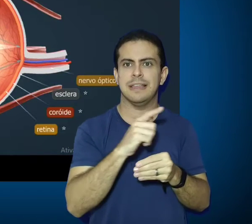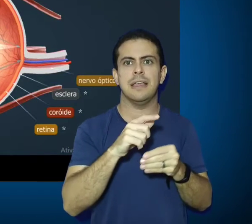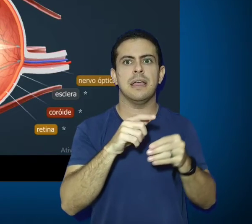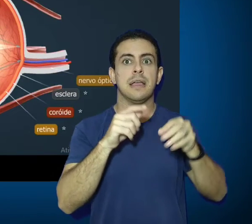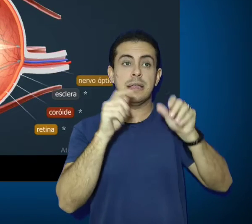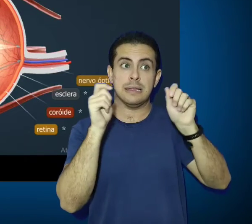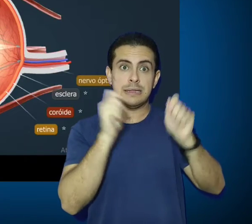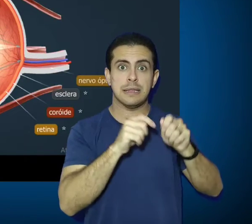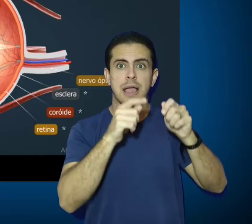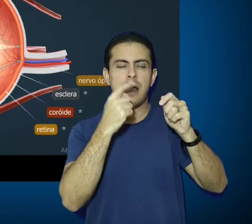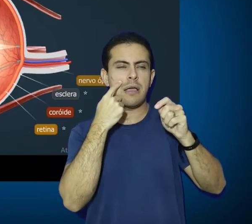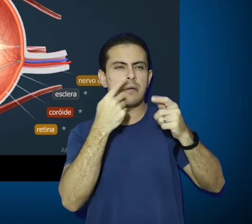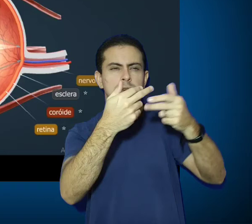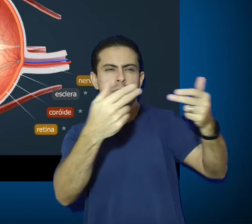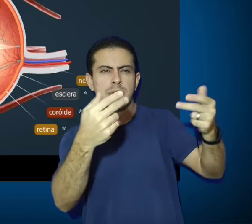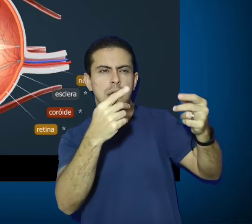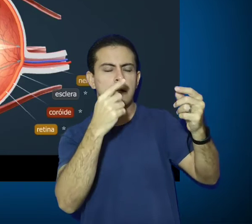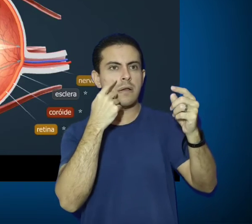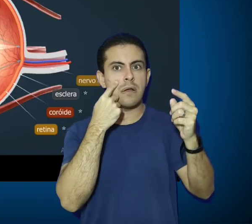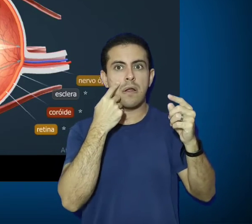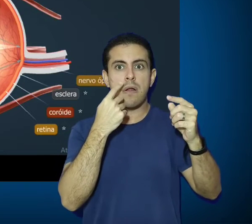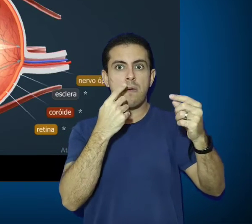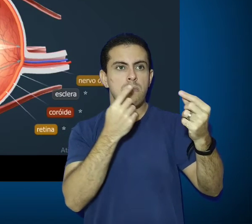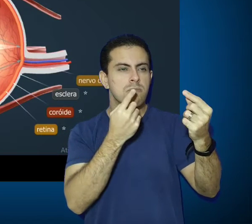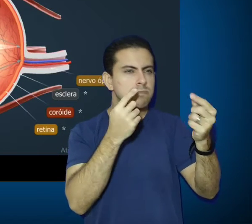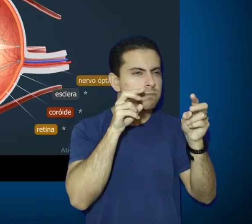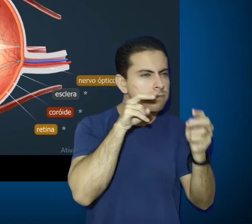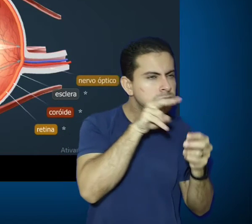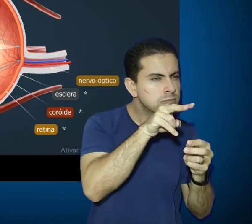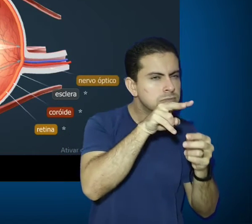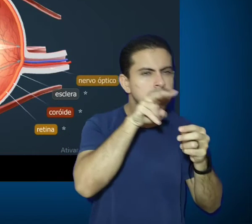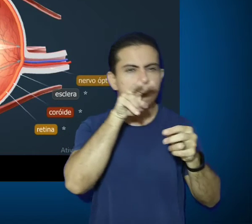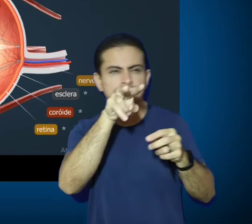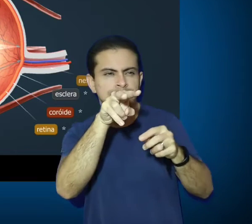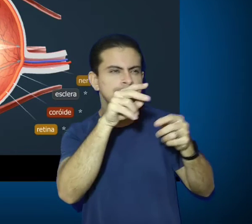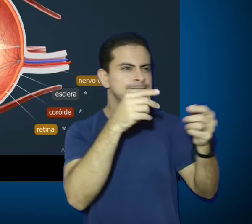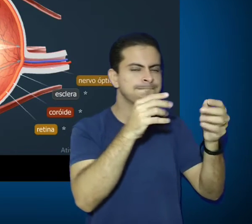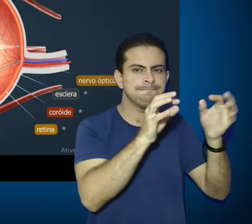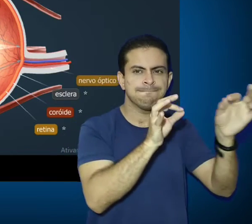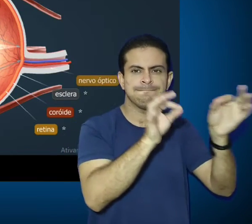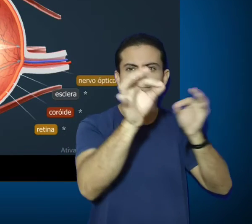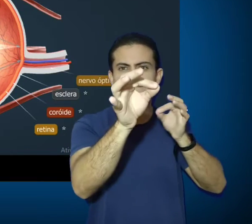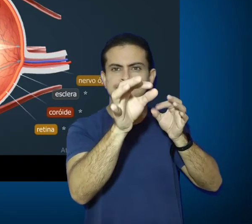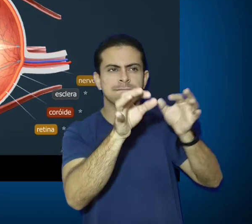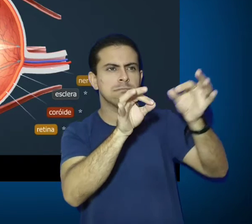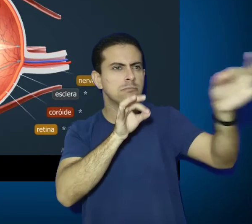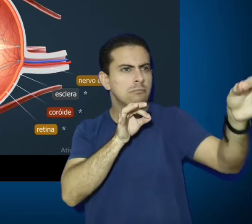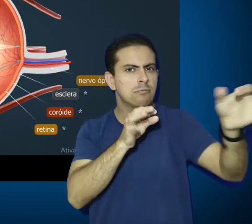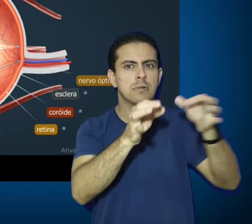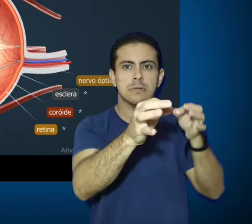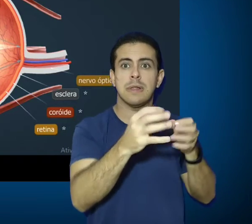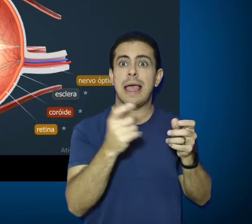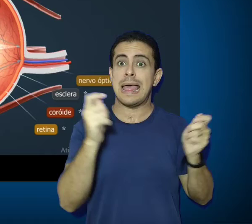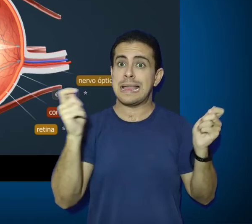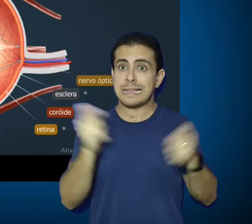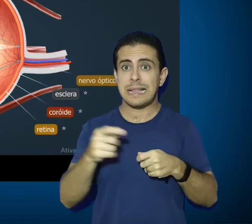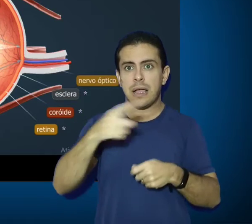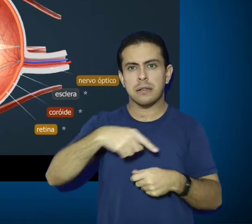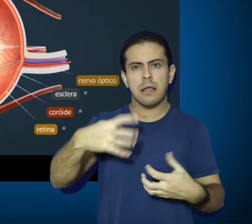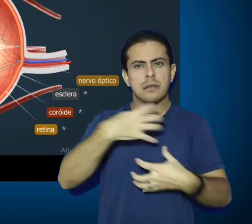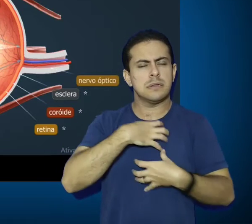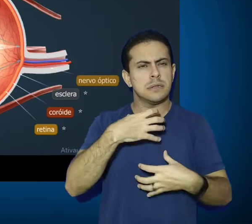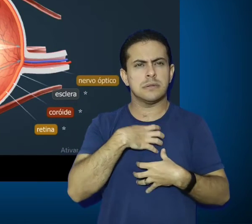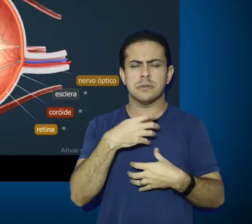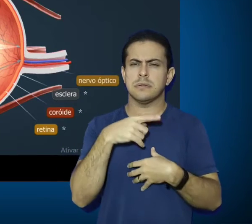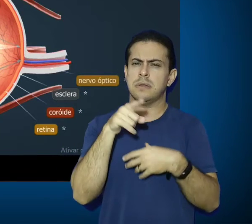em objetos em diferentes distâncias. E assim nós podemos ter a percepção de